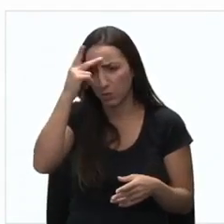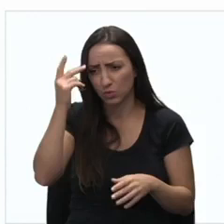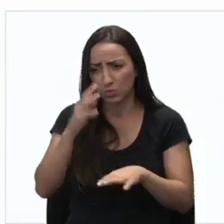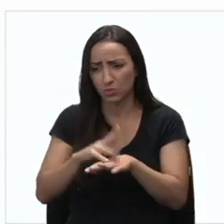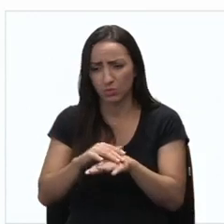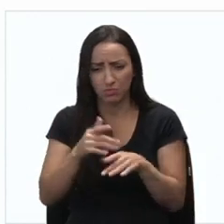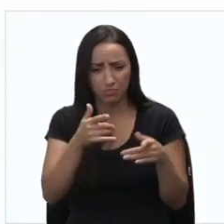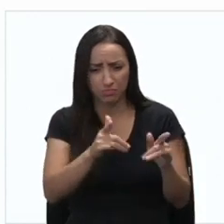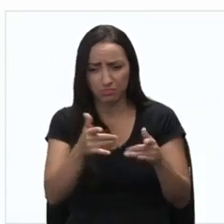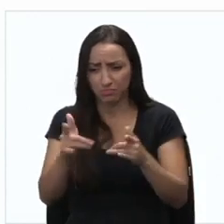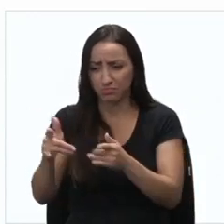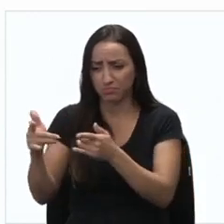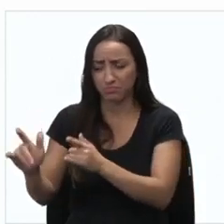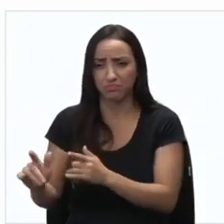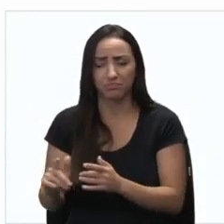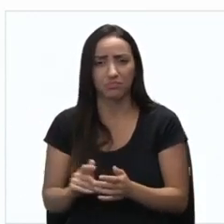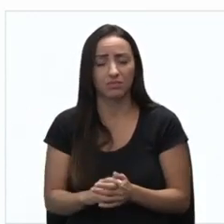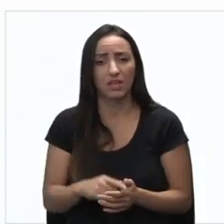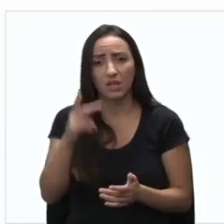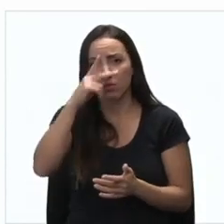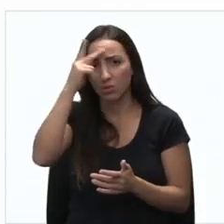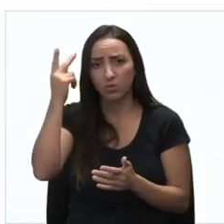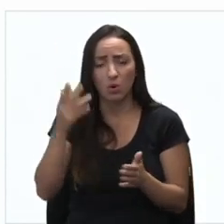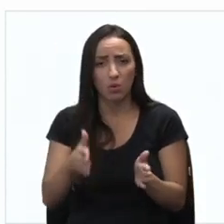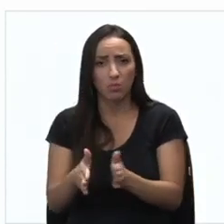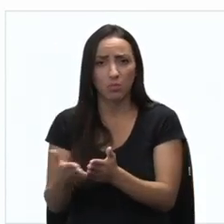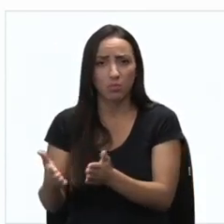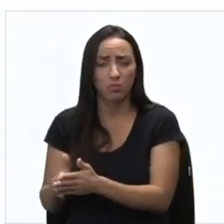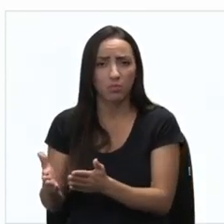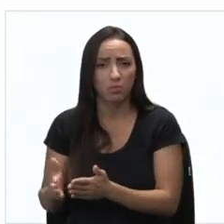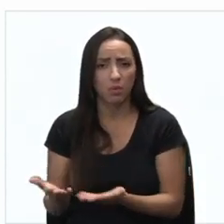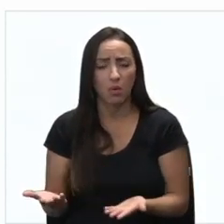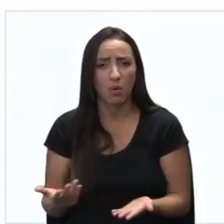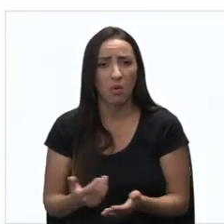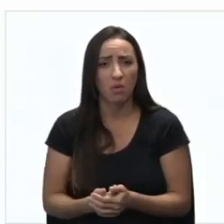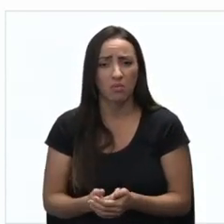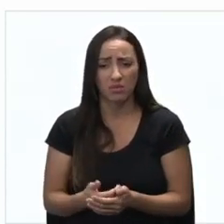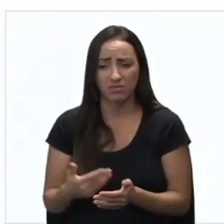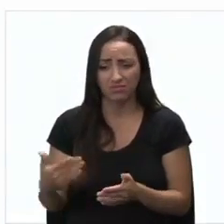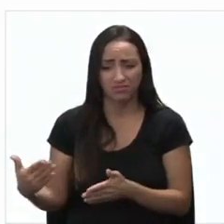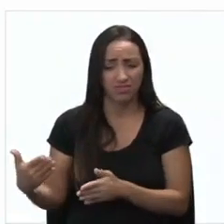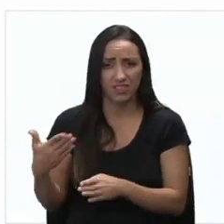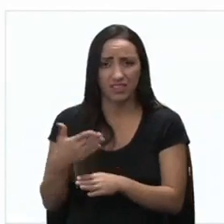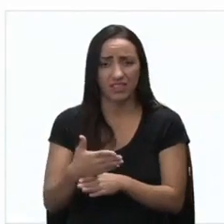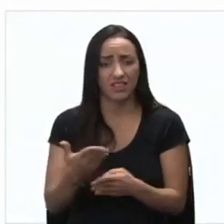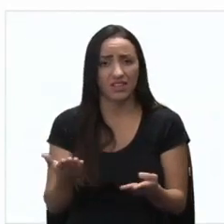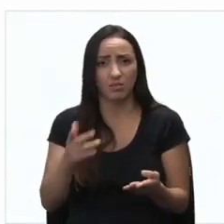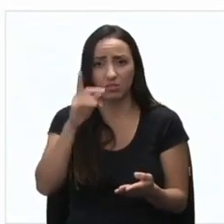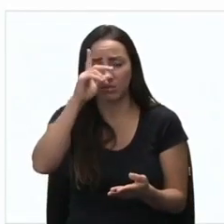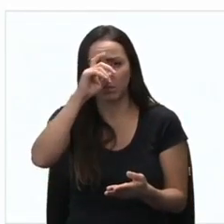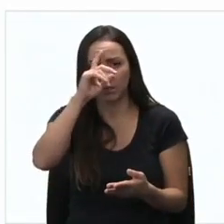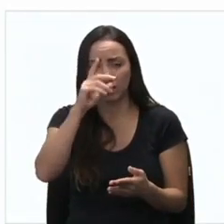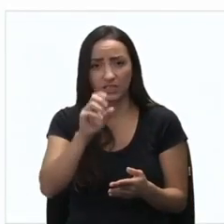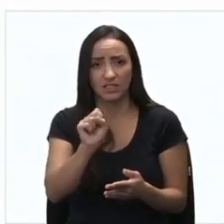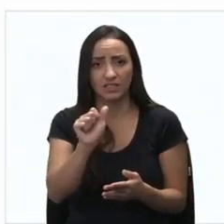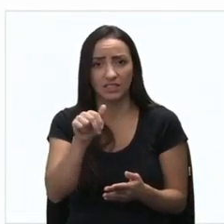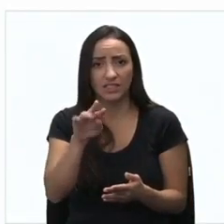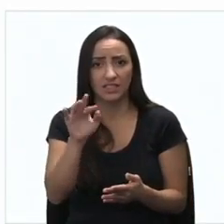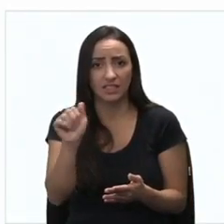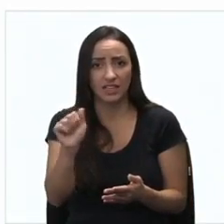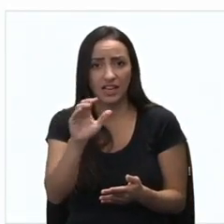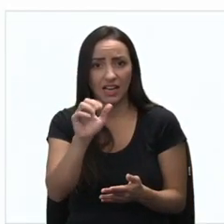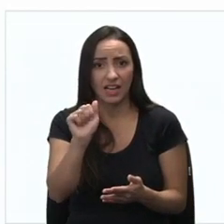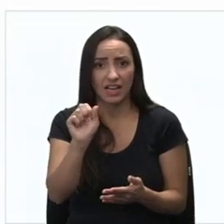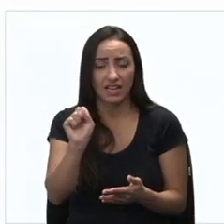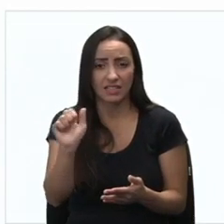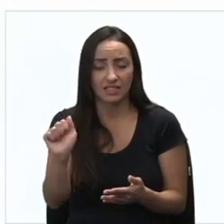doentes, porque as pessoas pobres que não tinham onde se cuidar acabavam indo para essas Santa Casas